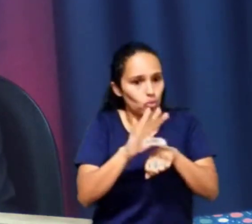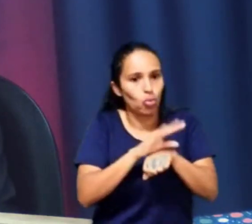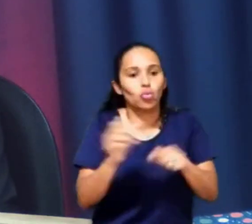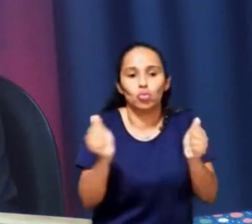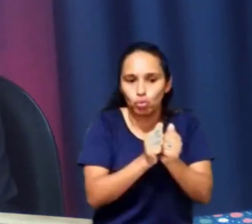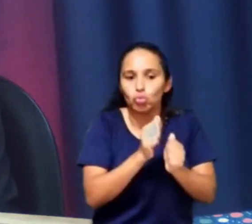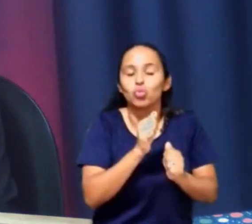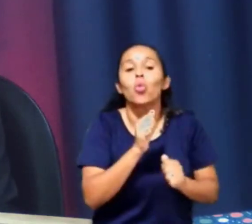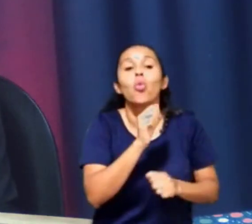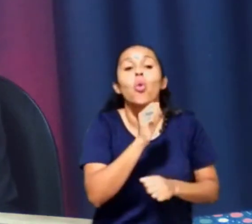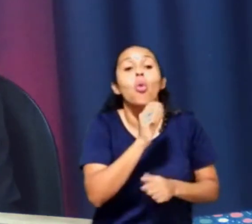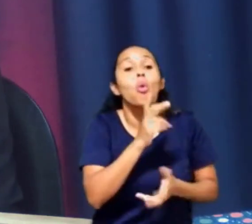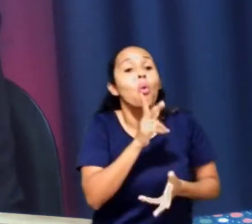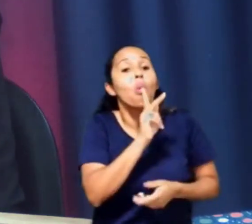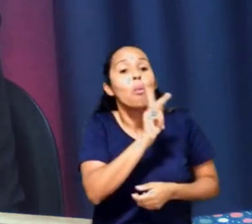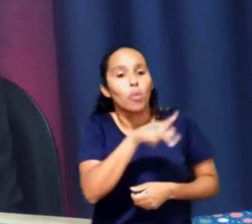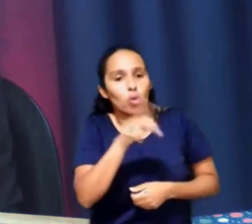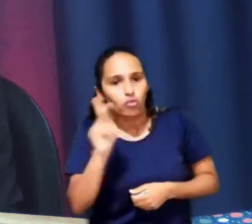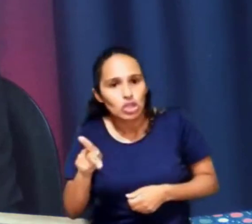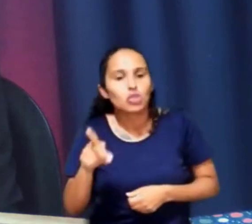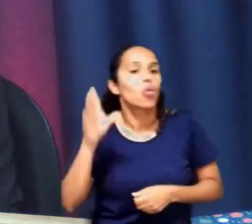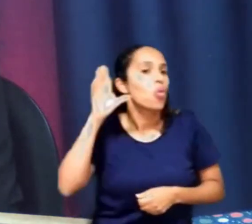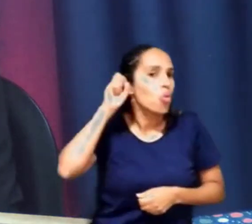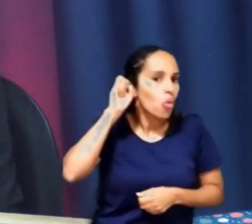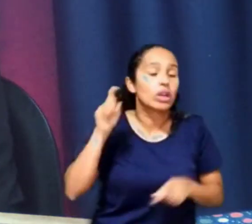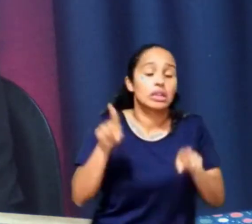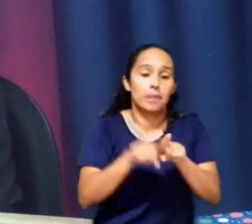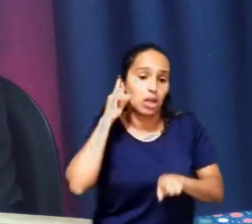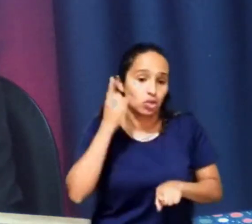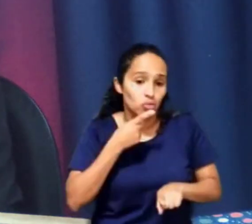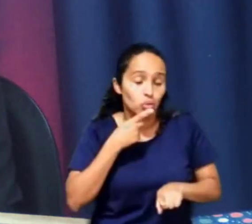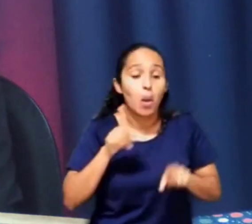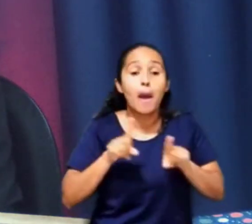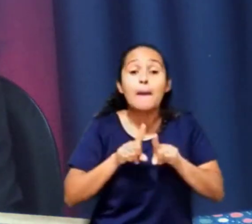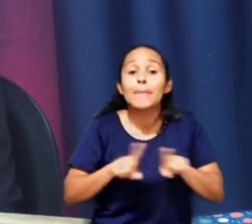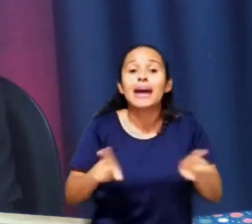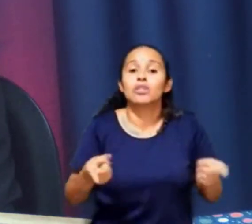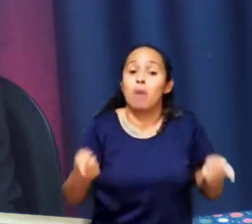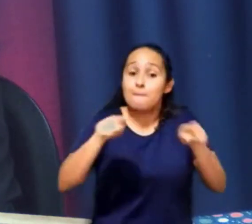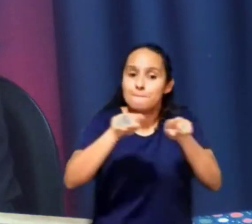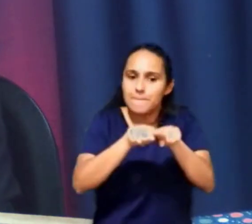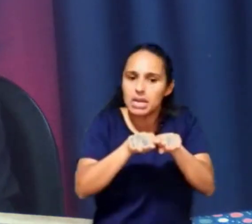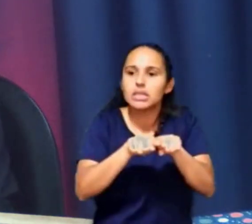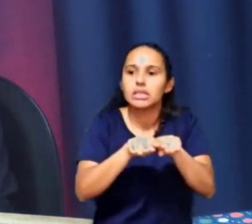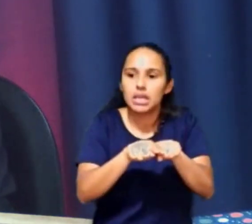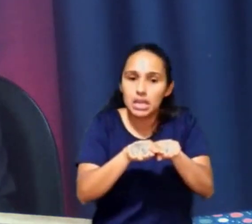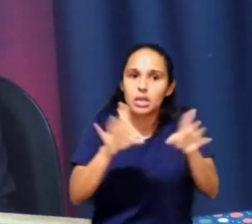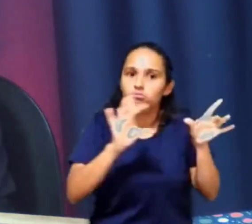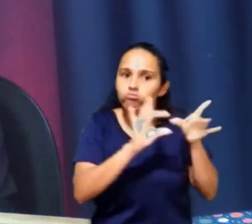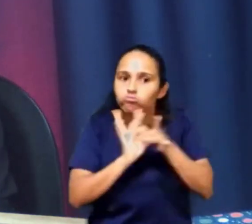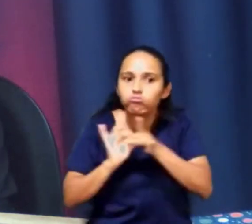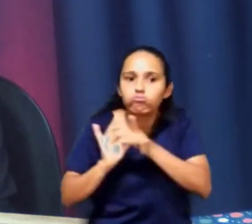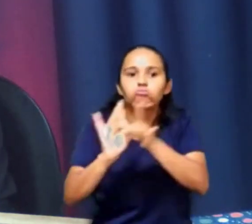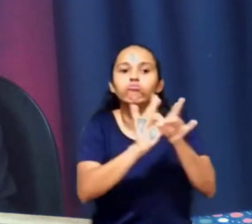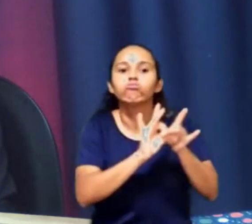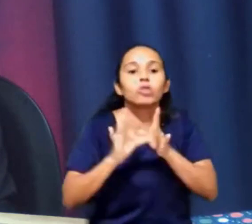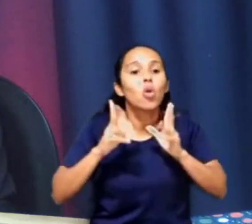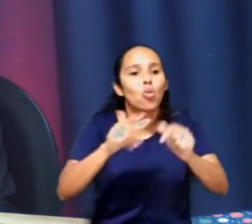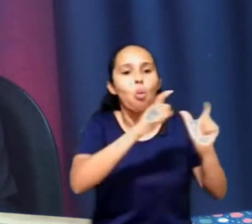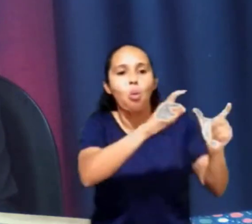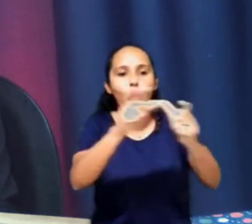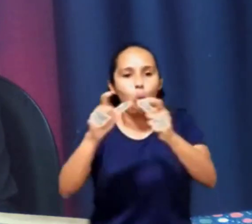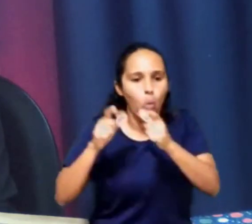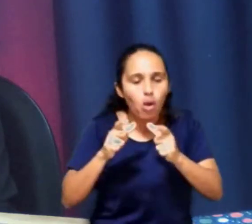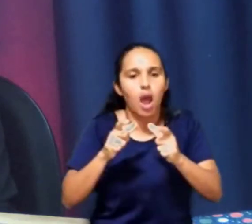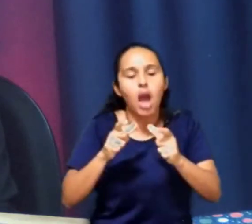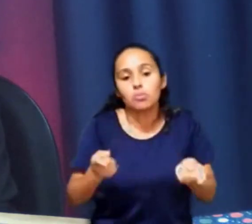surdo. Mas é uma parceria, né, que nós temos com todos esses lugares onde eu estou. Então, no Tradef, nós temos uma parceria que é em Mogi das Cruzes,